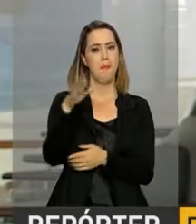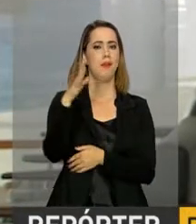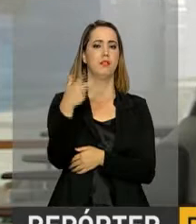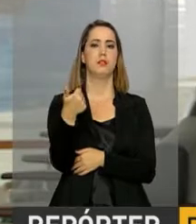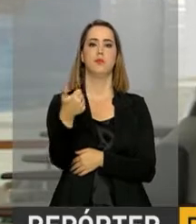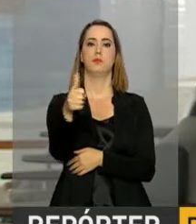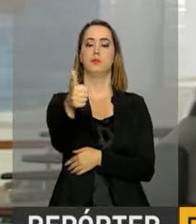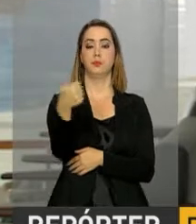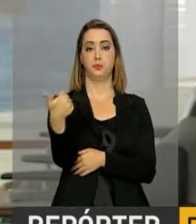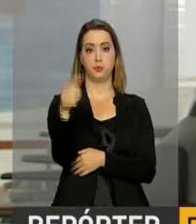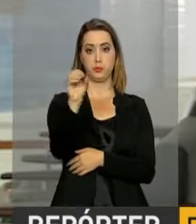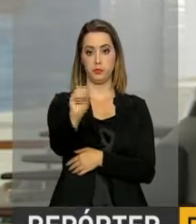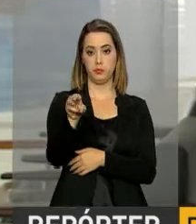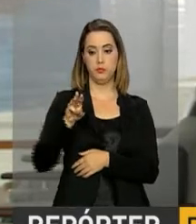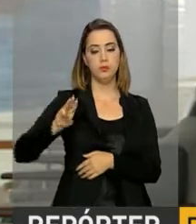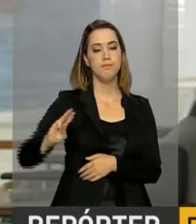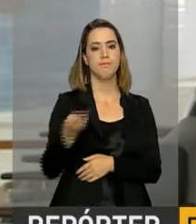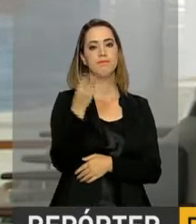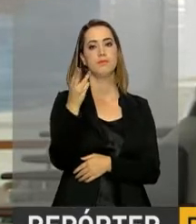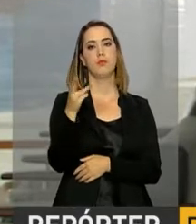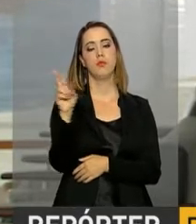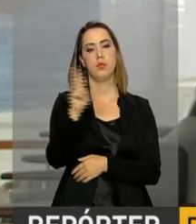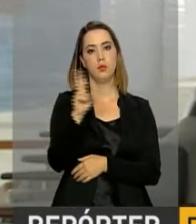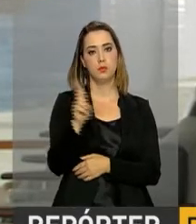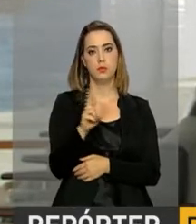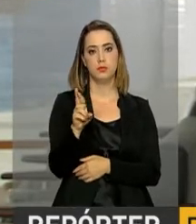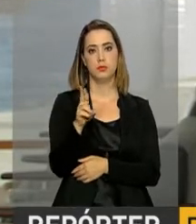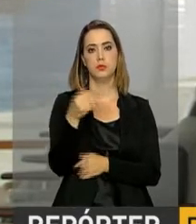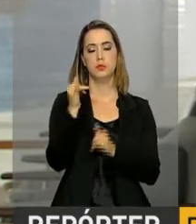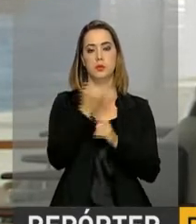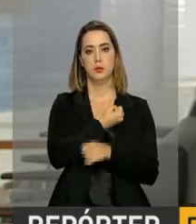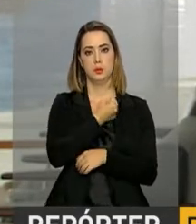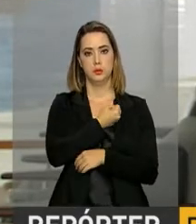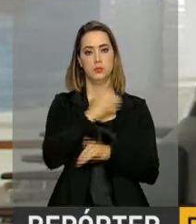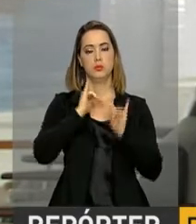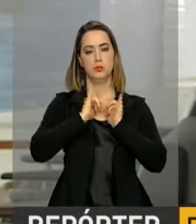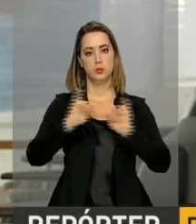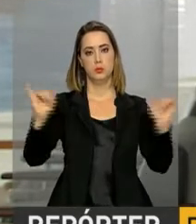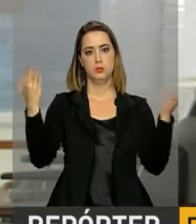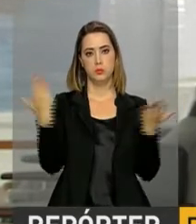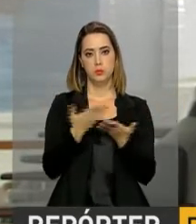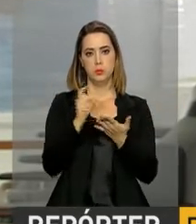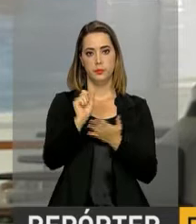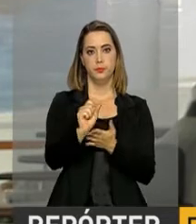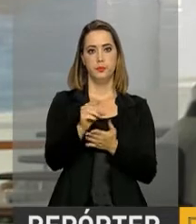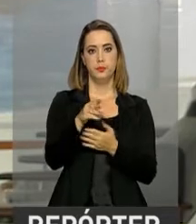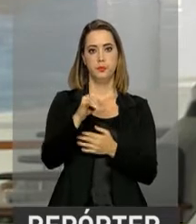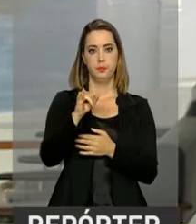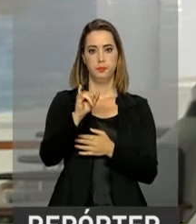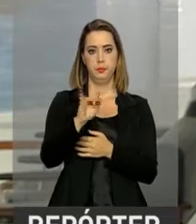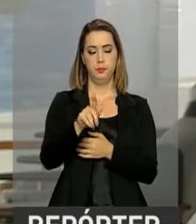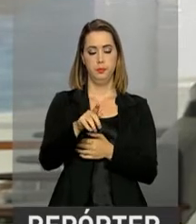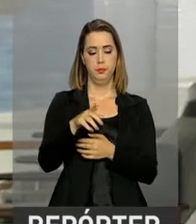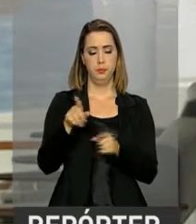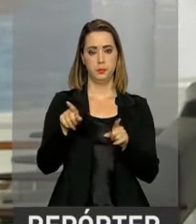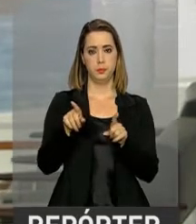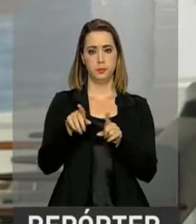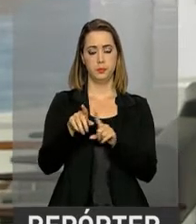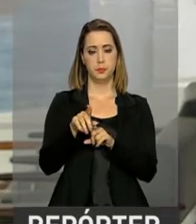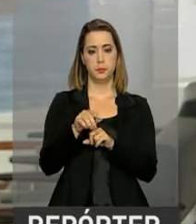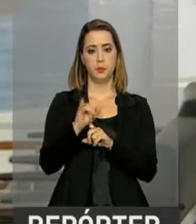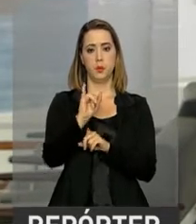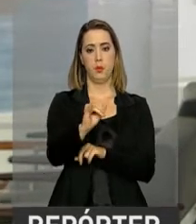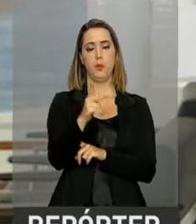10 milhões e meio de reais. O número foi divulgado nesta sexta-feira pelo Instituto Nacional de Estudos